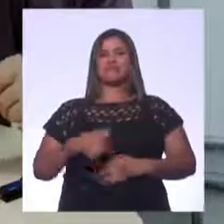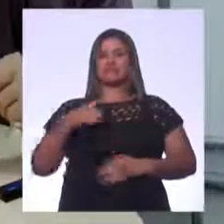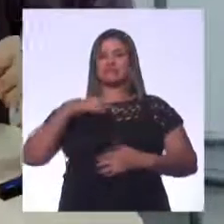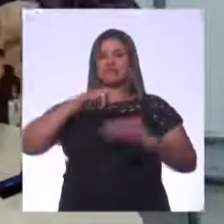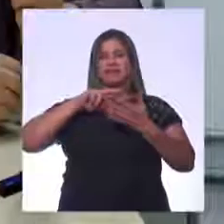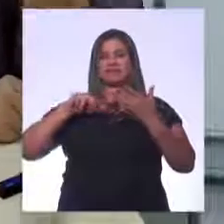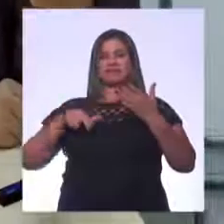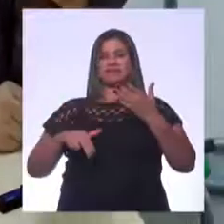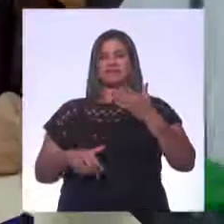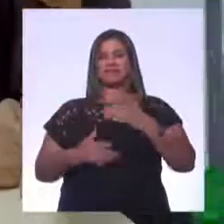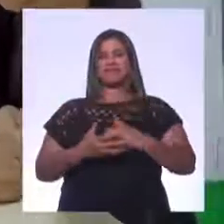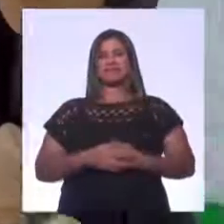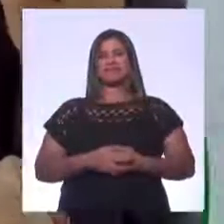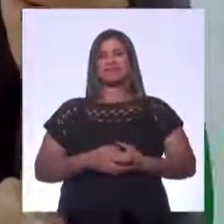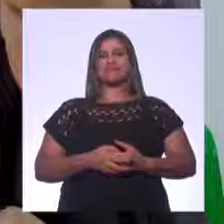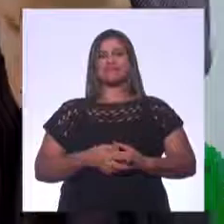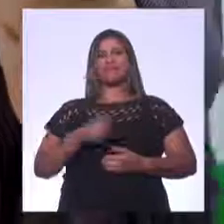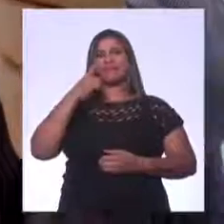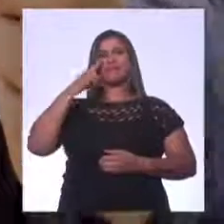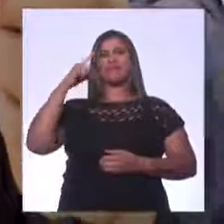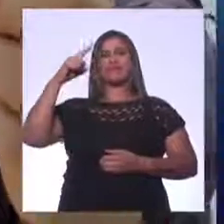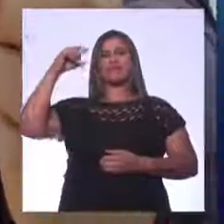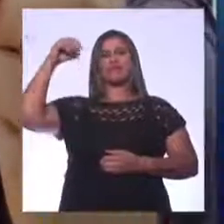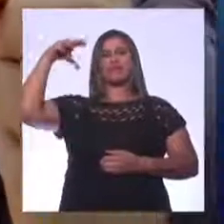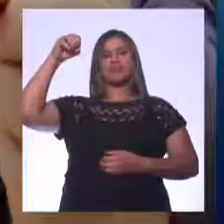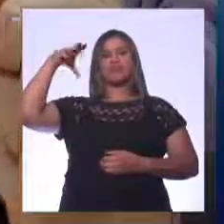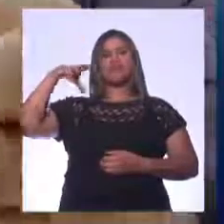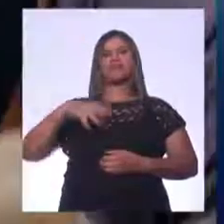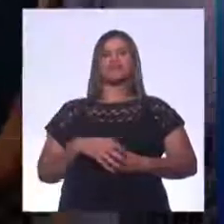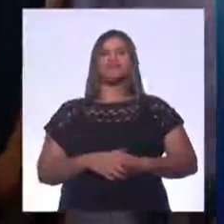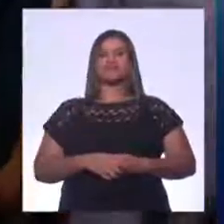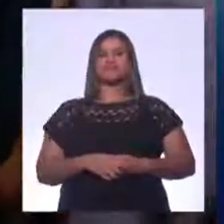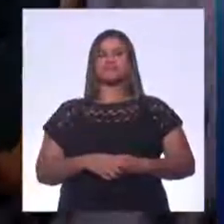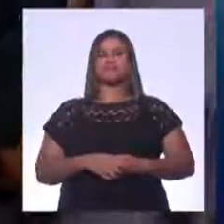aqui. O LED,